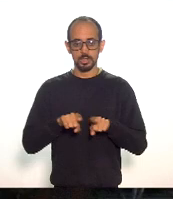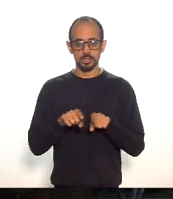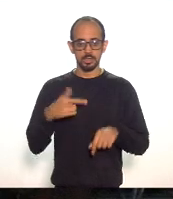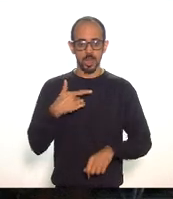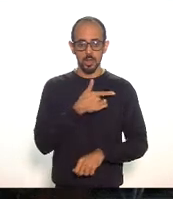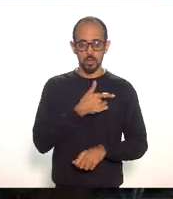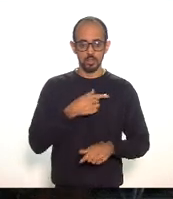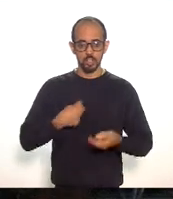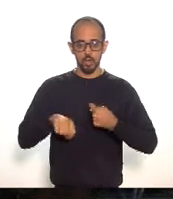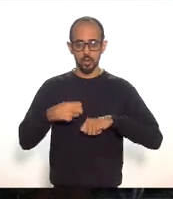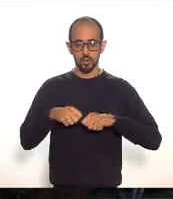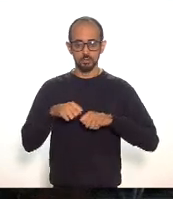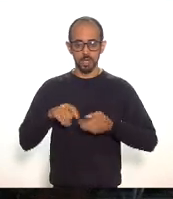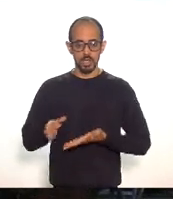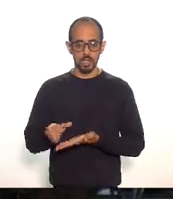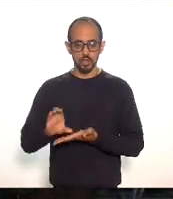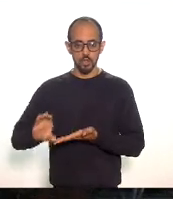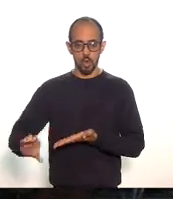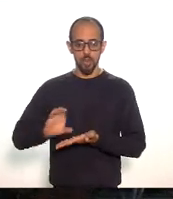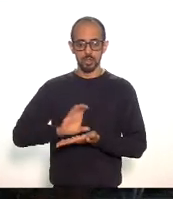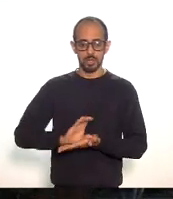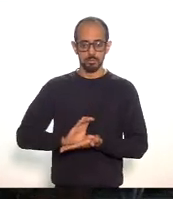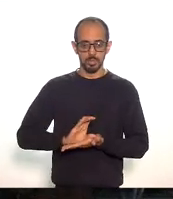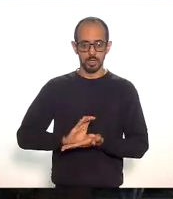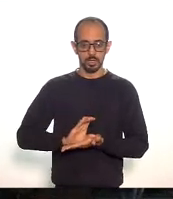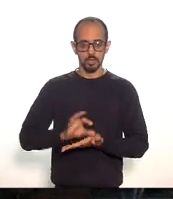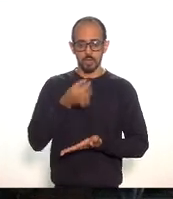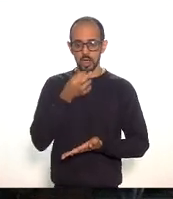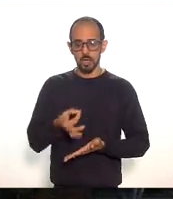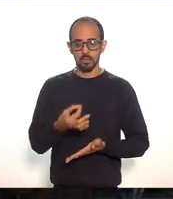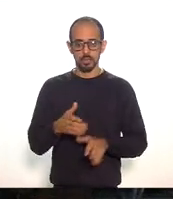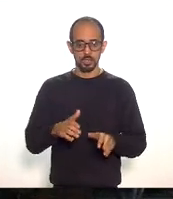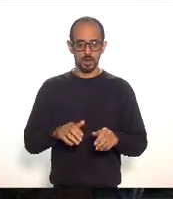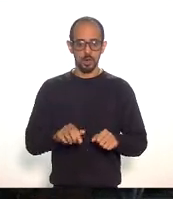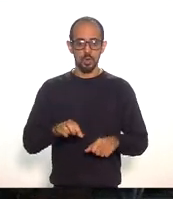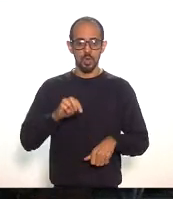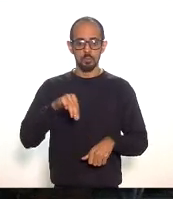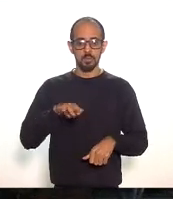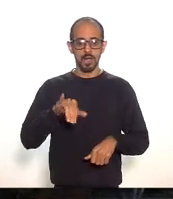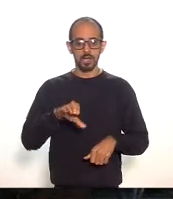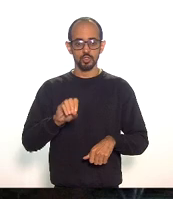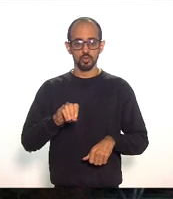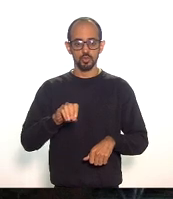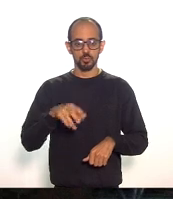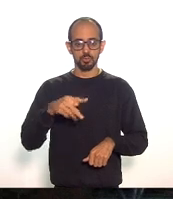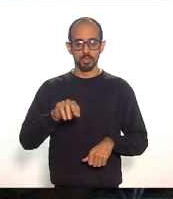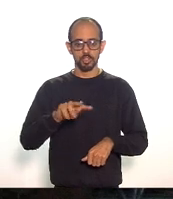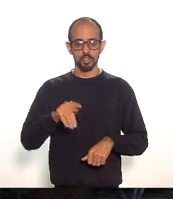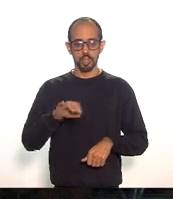Economia e Orçamento. Para emitir parecer pela Comissão de Constituição e Justiça, deputado Márcio Pacheco.